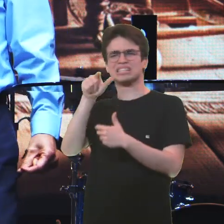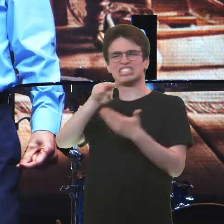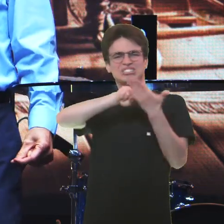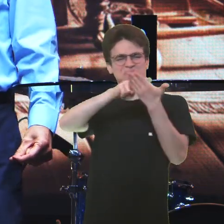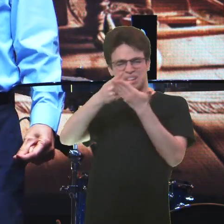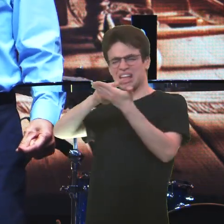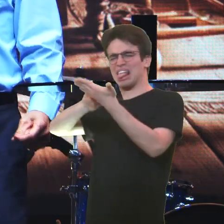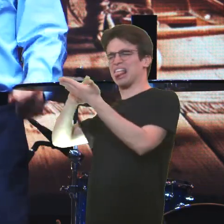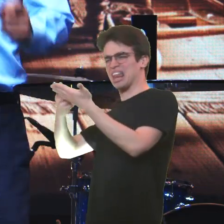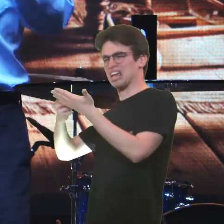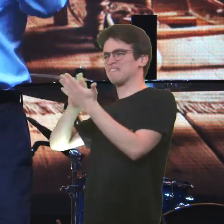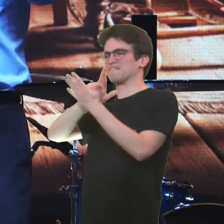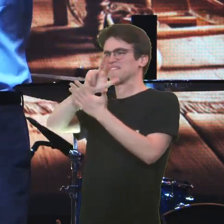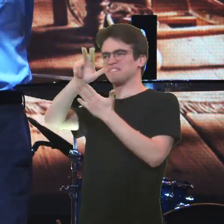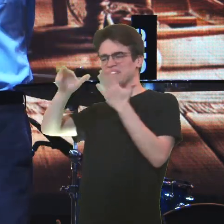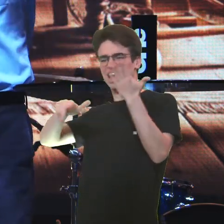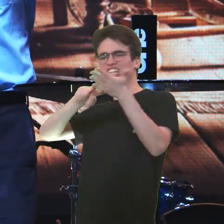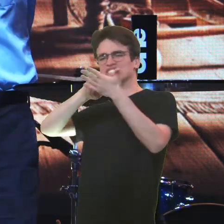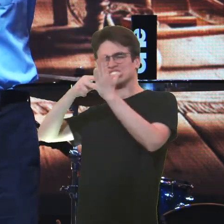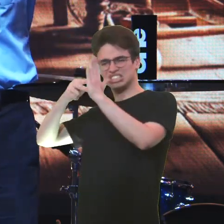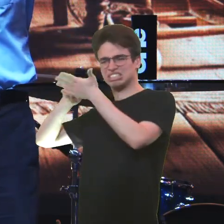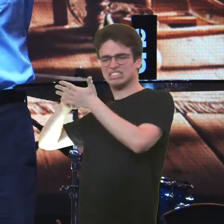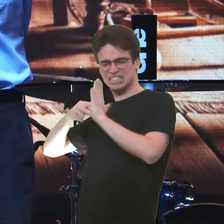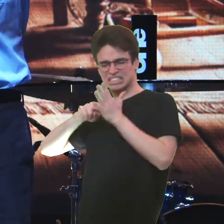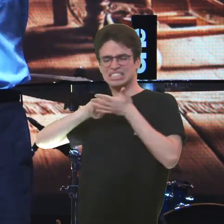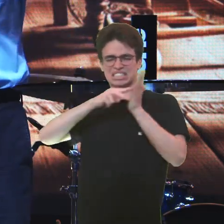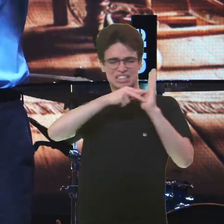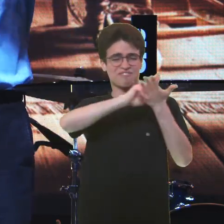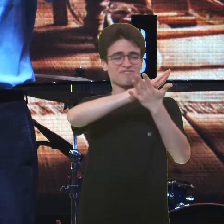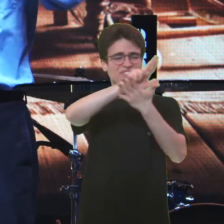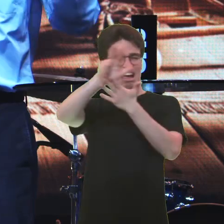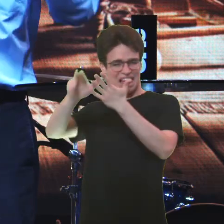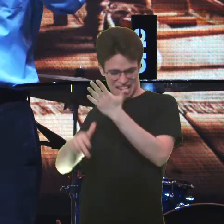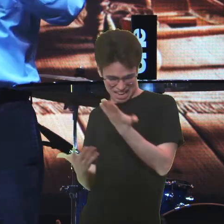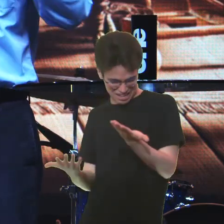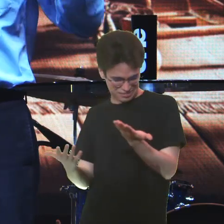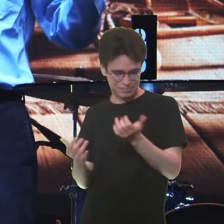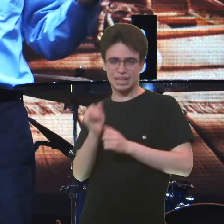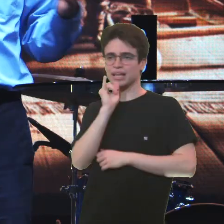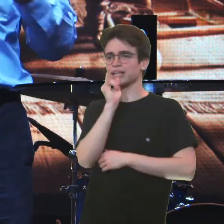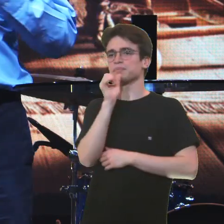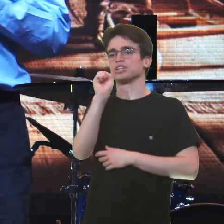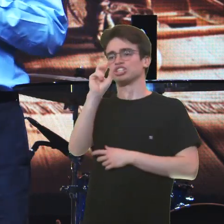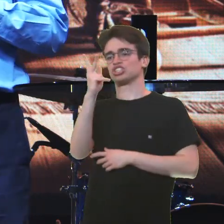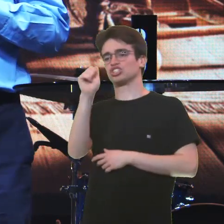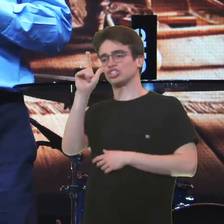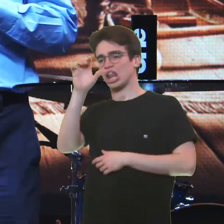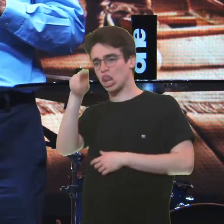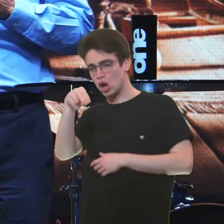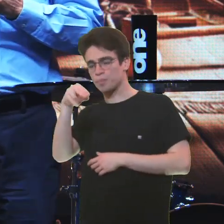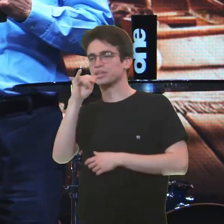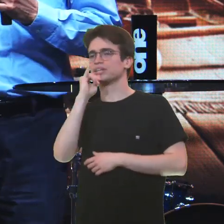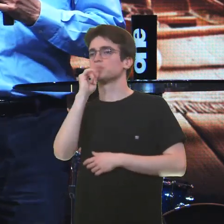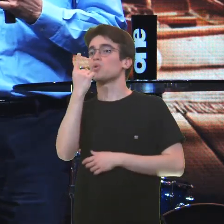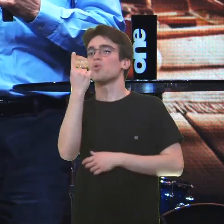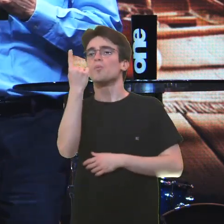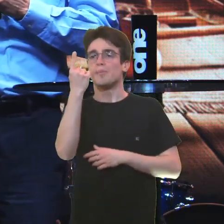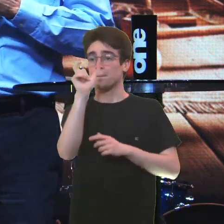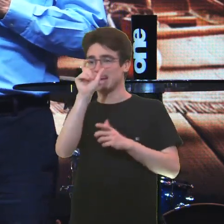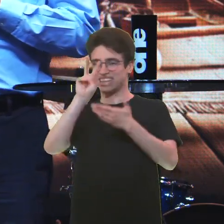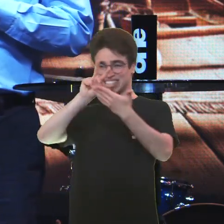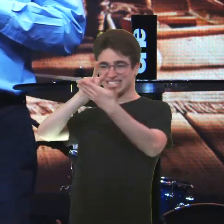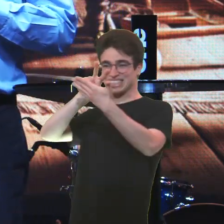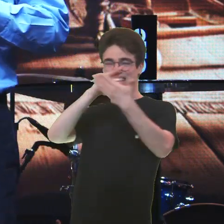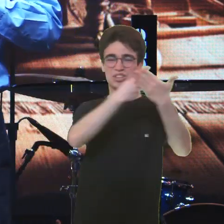muitos significados. No hay una sola palabra que pueda traducirla. Não tem apenas uma palavra